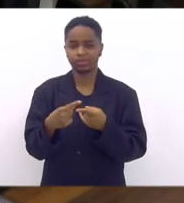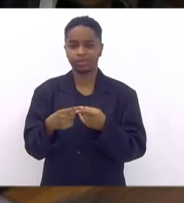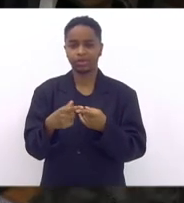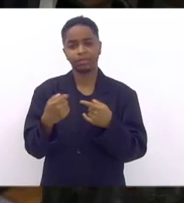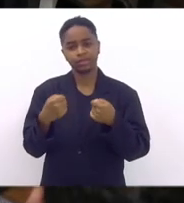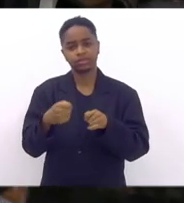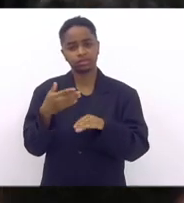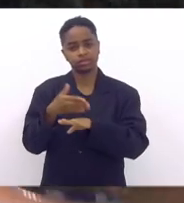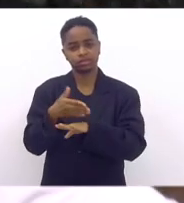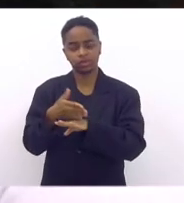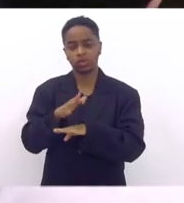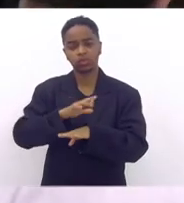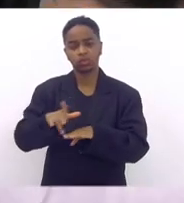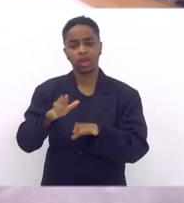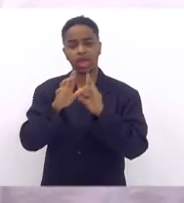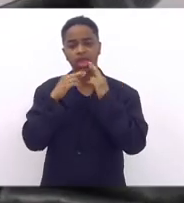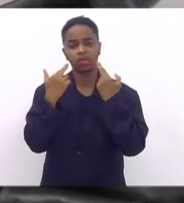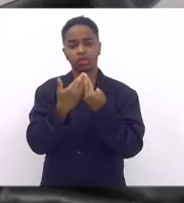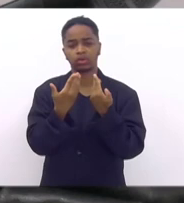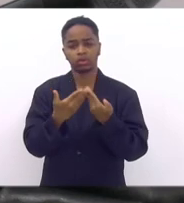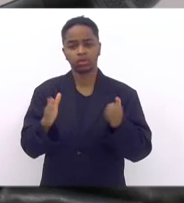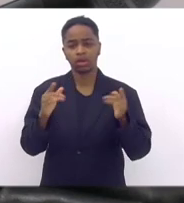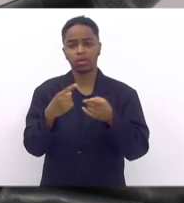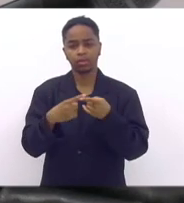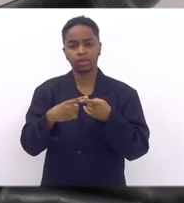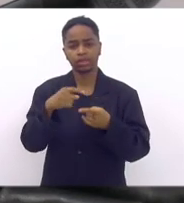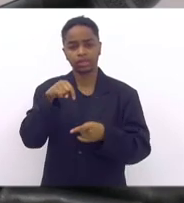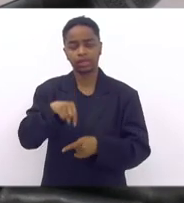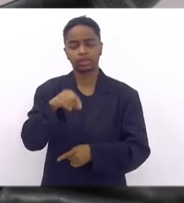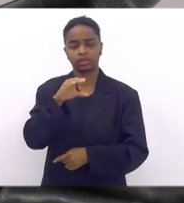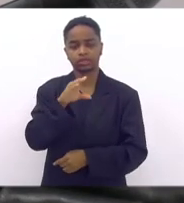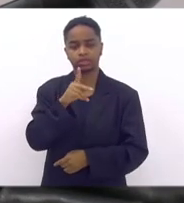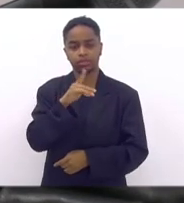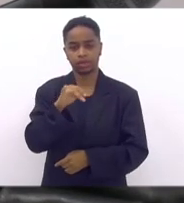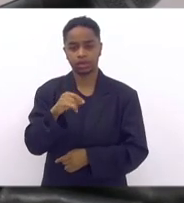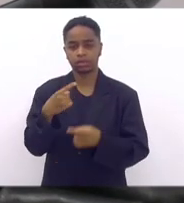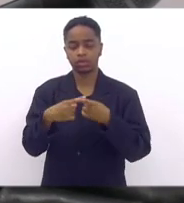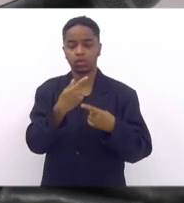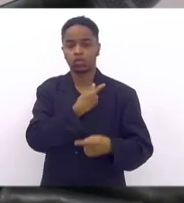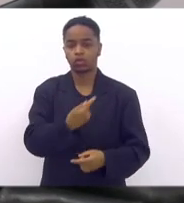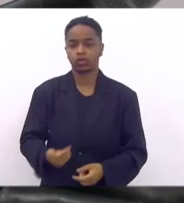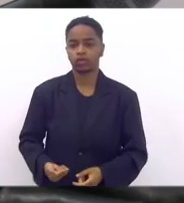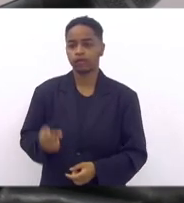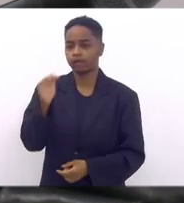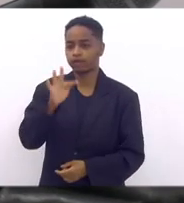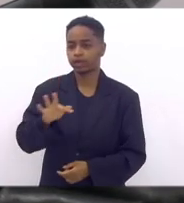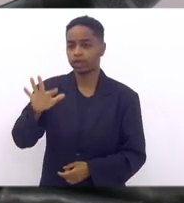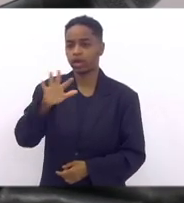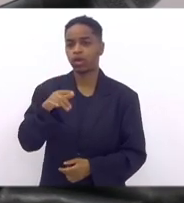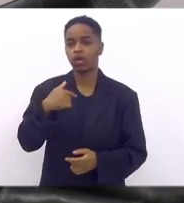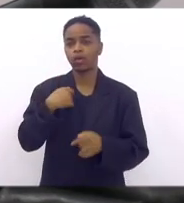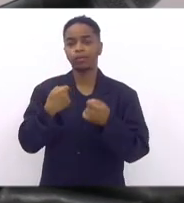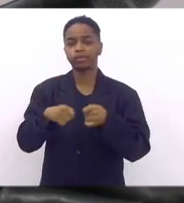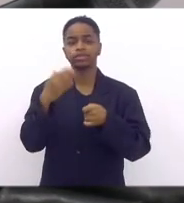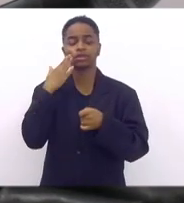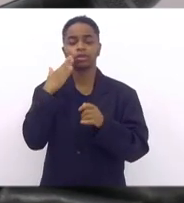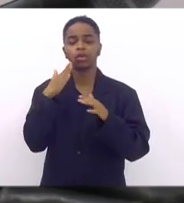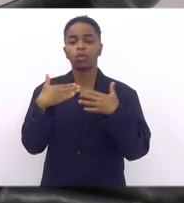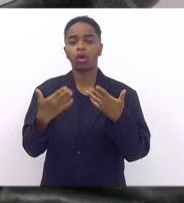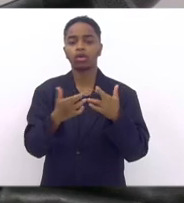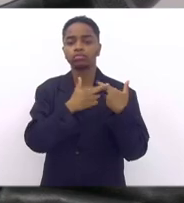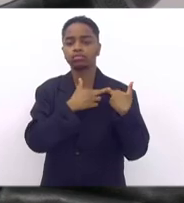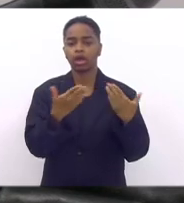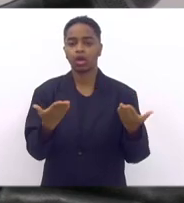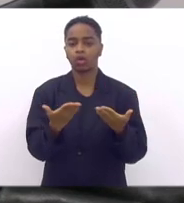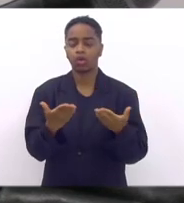audiência pública CPI porque agora foi assinada a glo pelo Governo Federal então Mudou as competências quero saber qual a competência deles